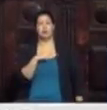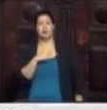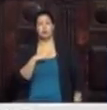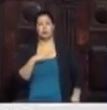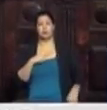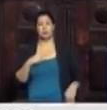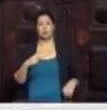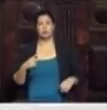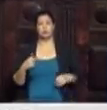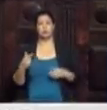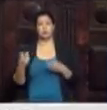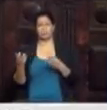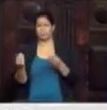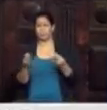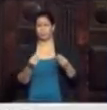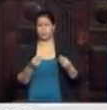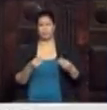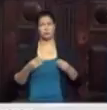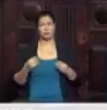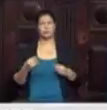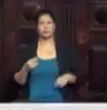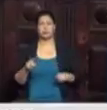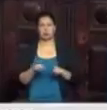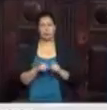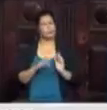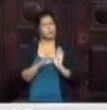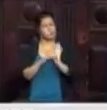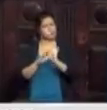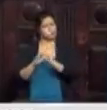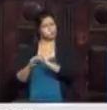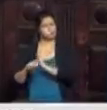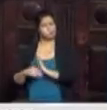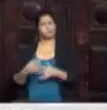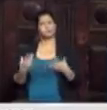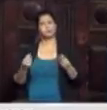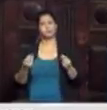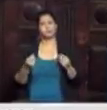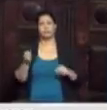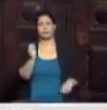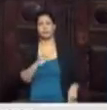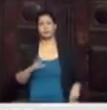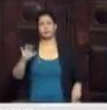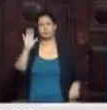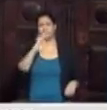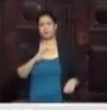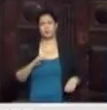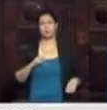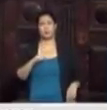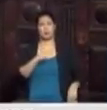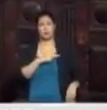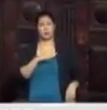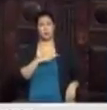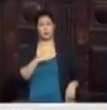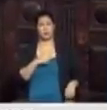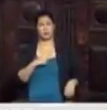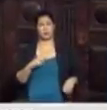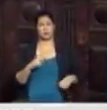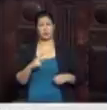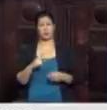Acabou com o monopólio estatal do petróleo, com o monopólio das comunicações, a nacionalização do subsolo, privatizou a Vale do Rio